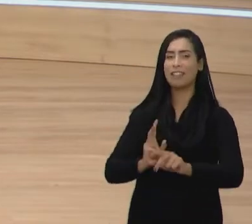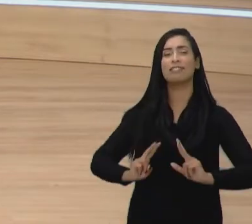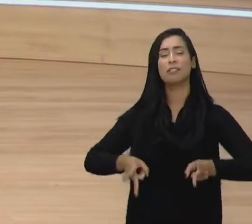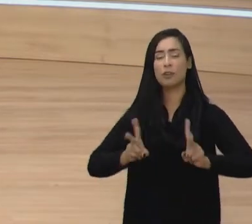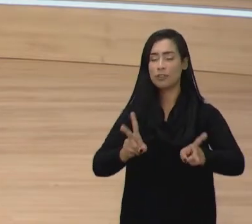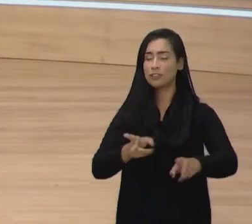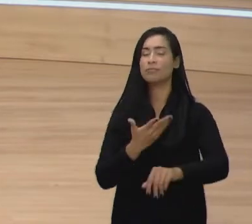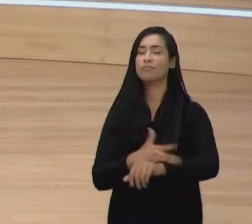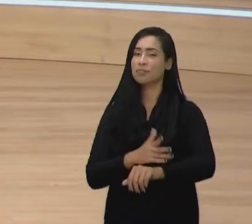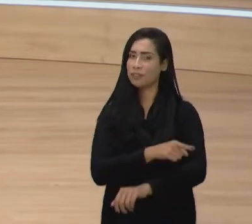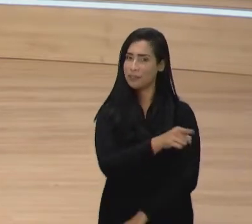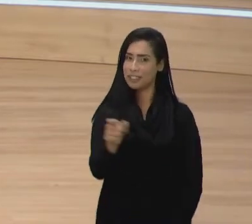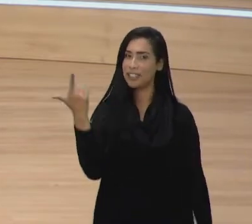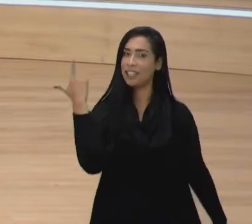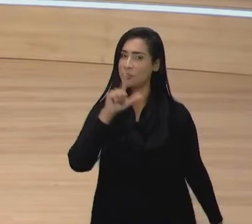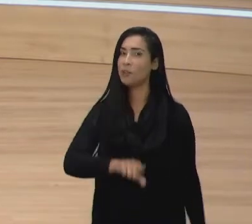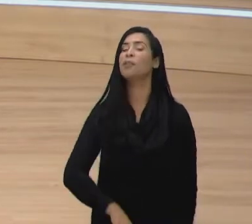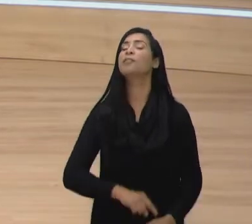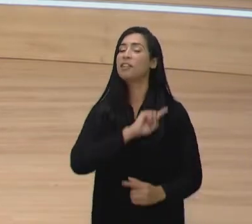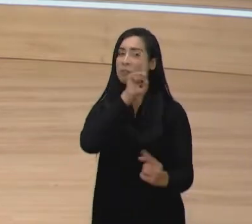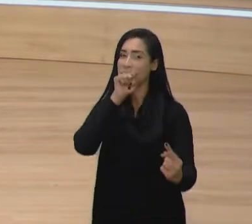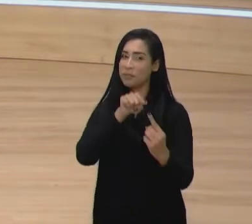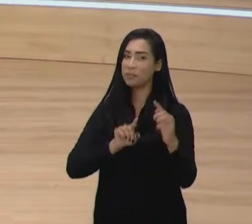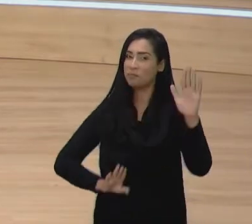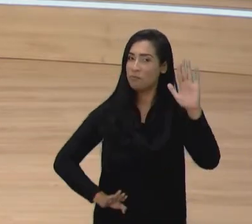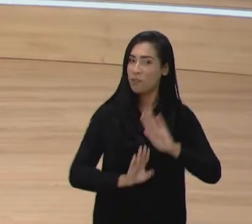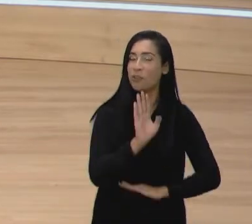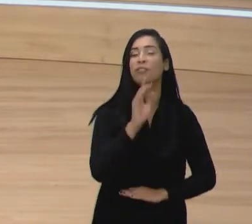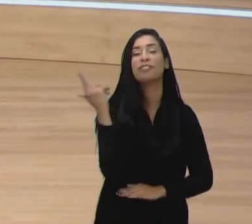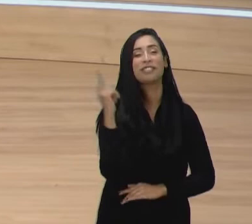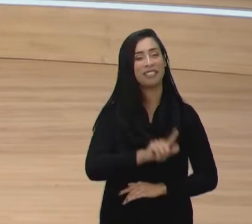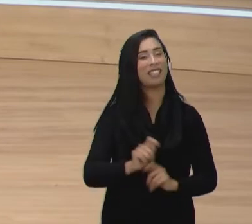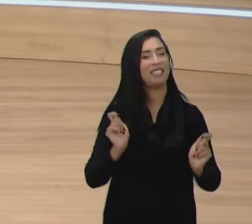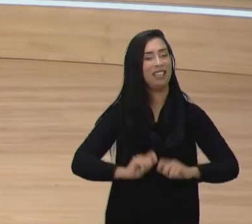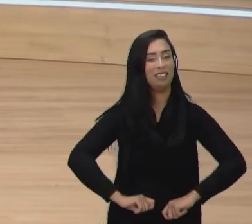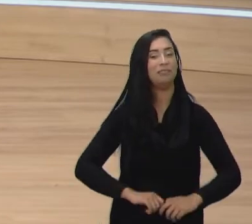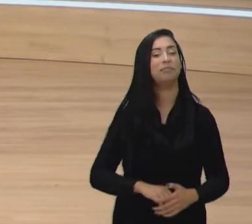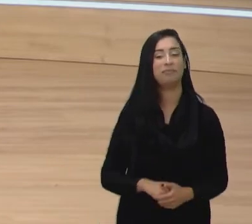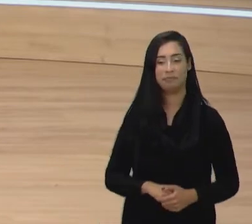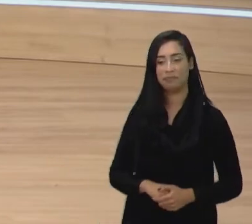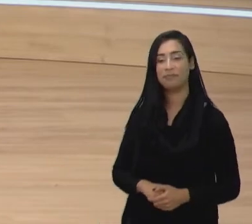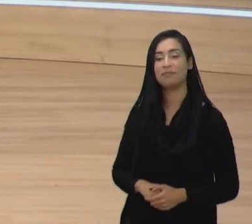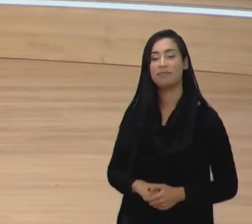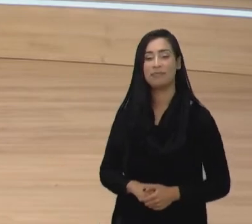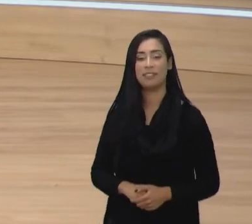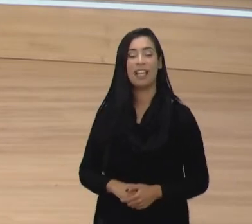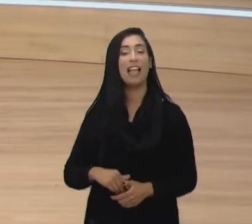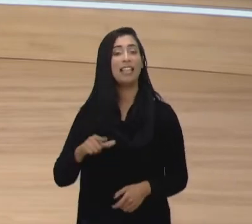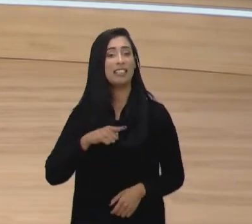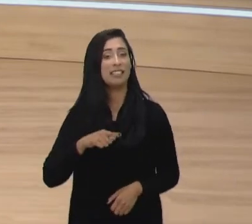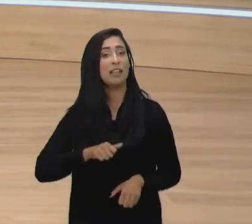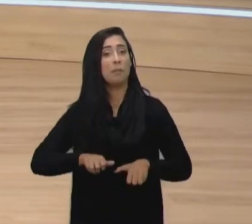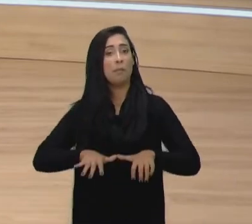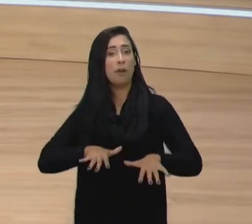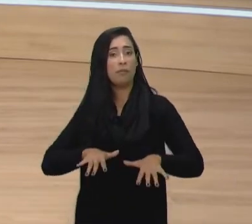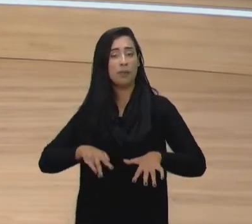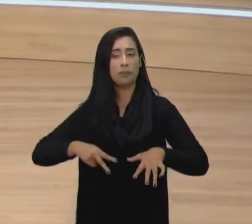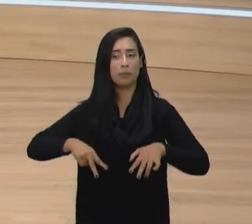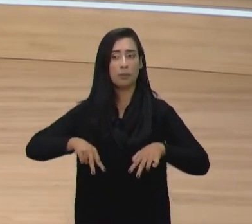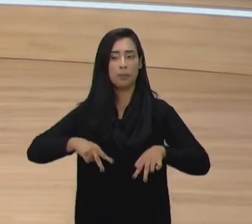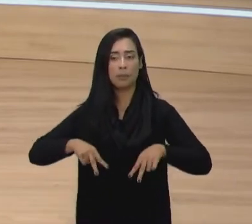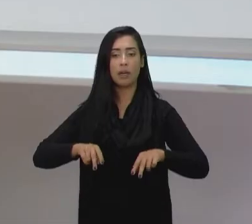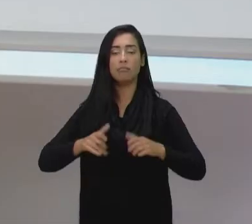Tem que chegar até o final com um grande finale, assim. Grande finale, tchan. E agora a gente vai para um balancinho, que é